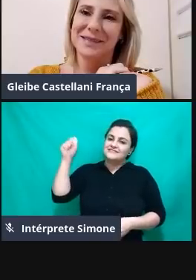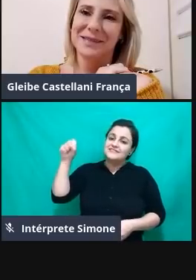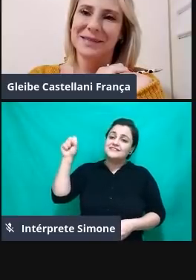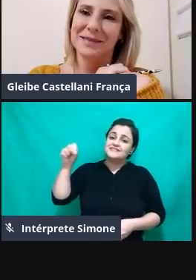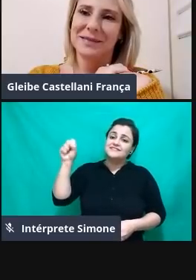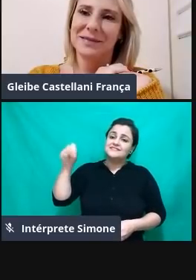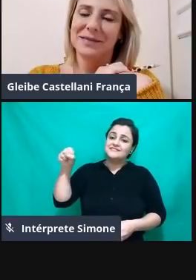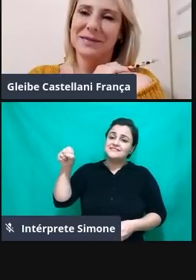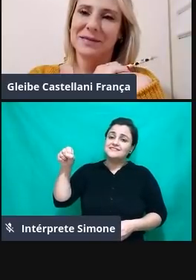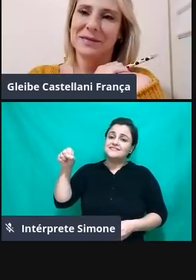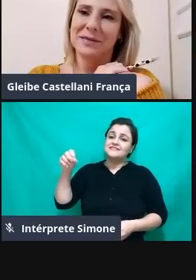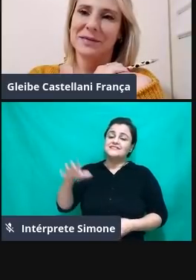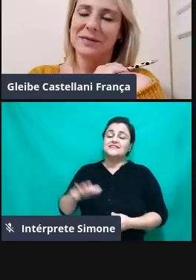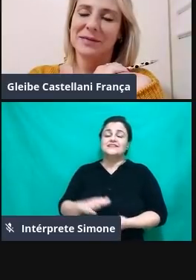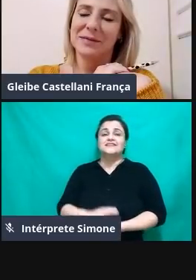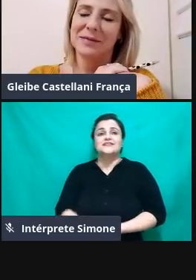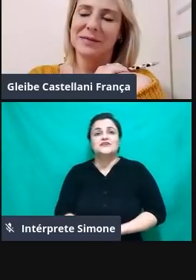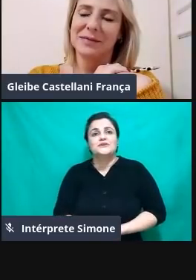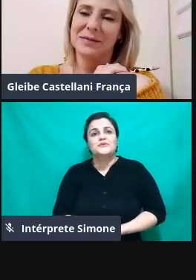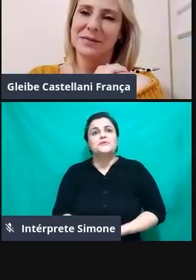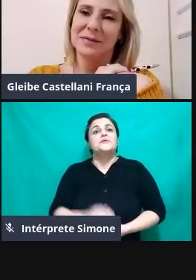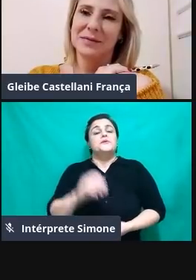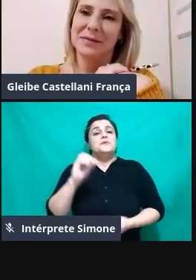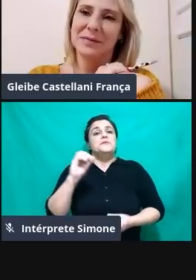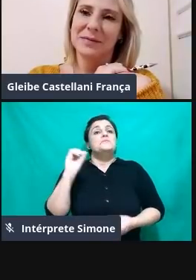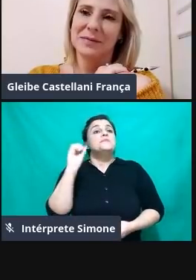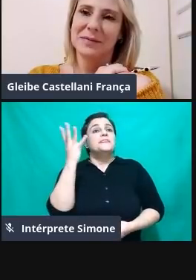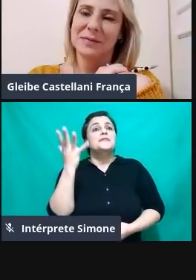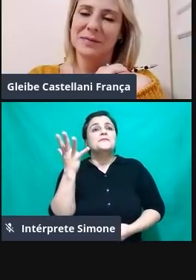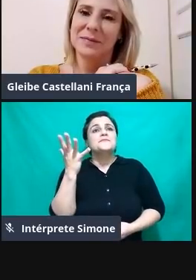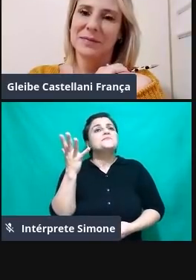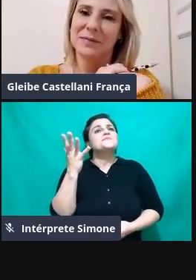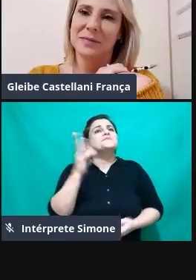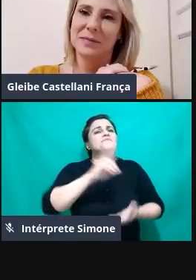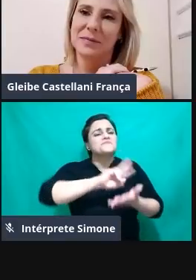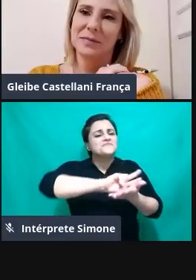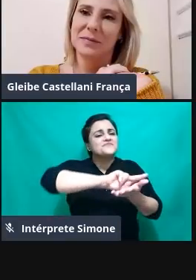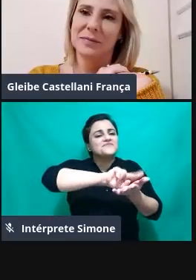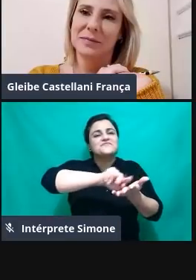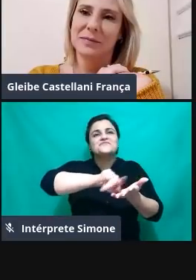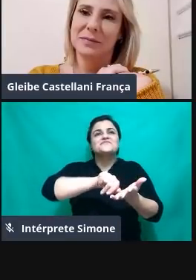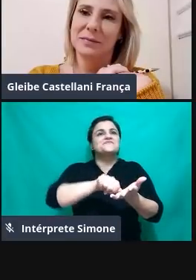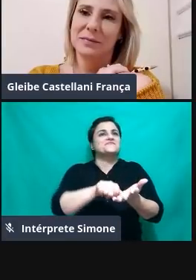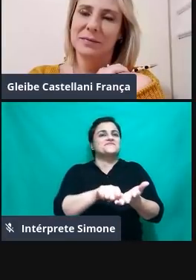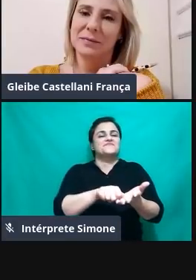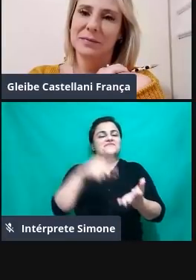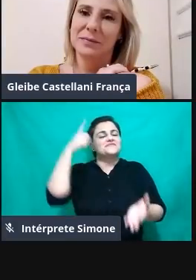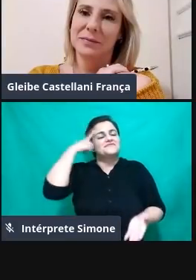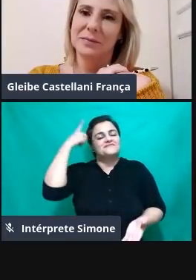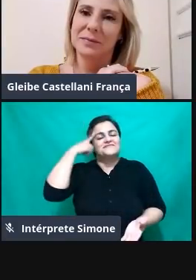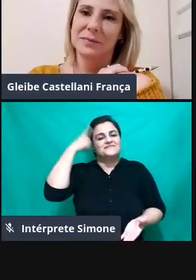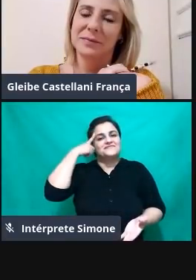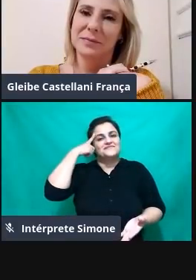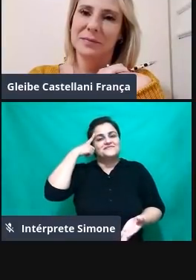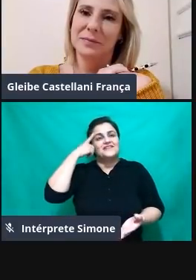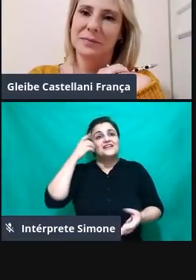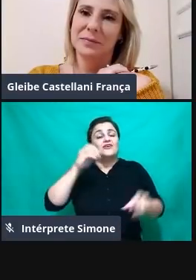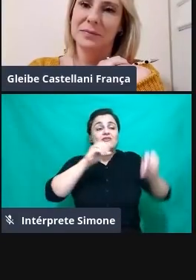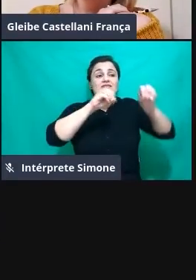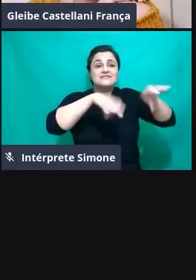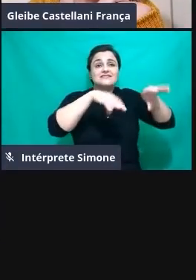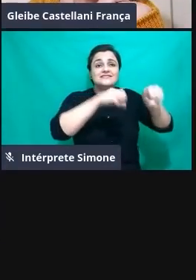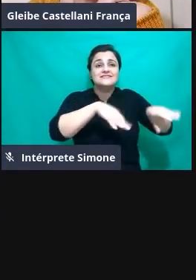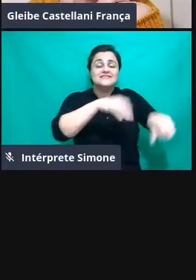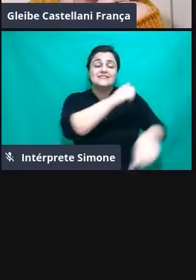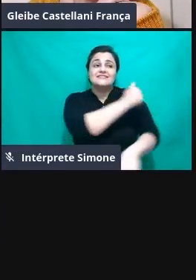ensinar o nosso aluno não só a ler e escrever, mas a escutar. Também a prática de escuta.